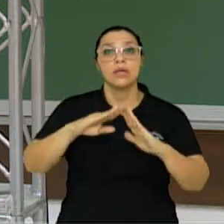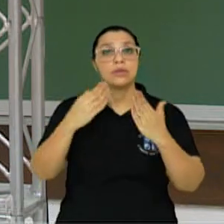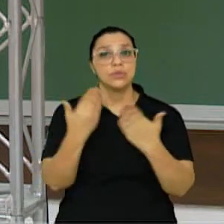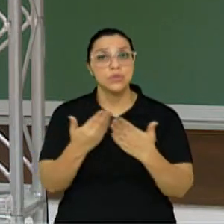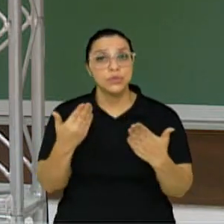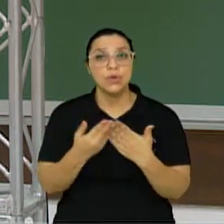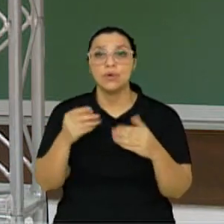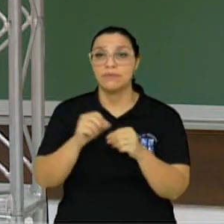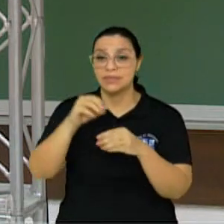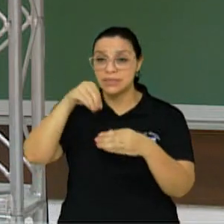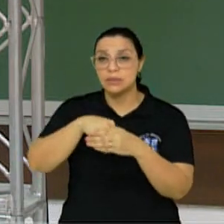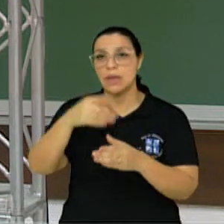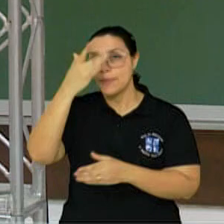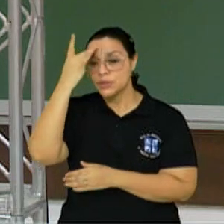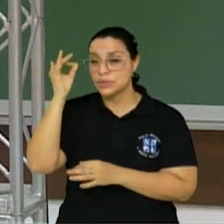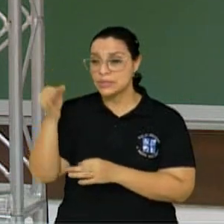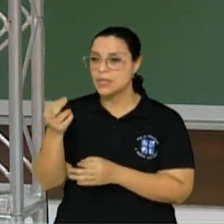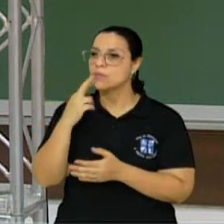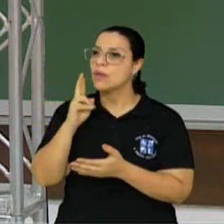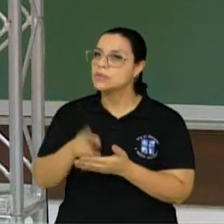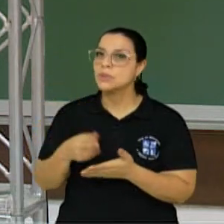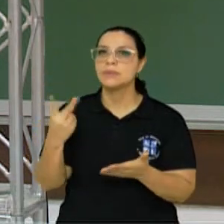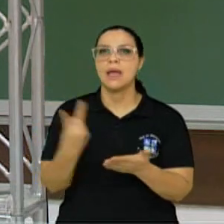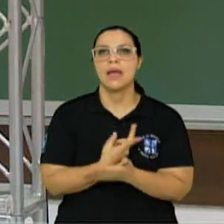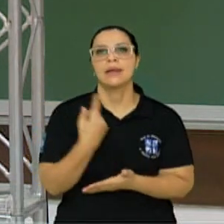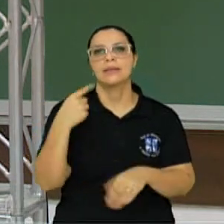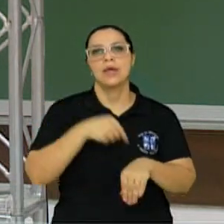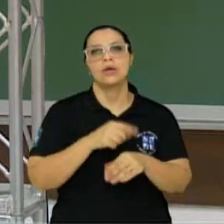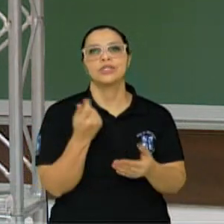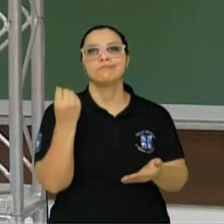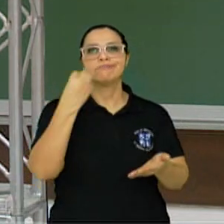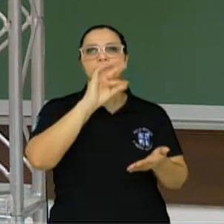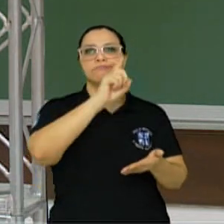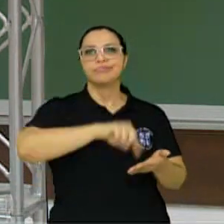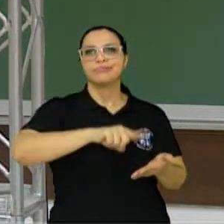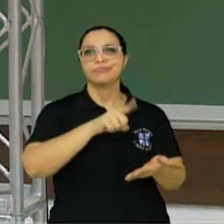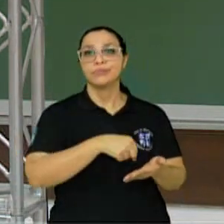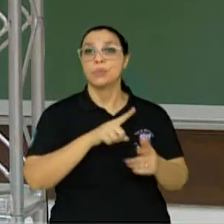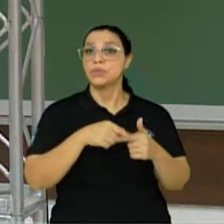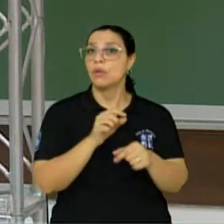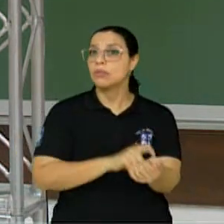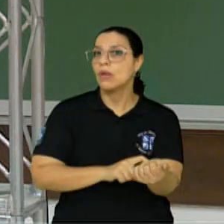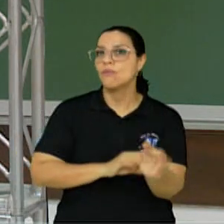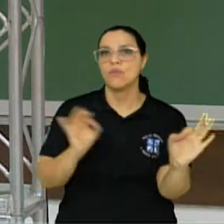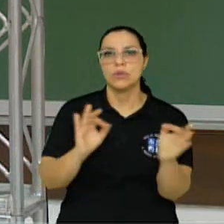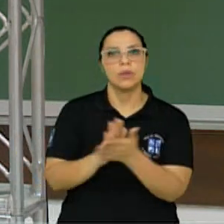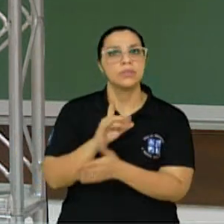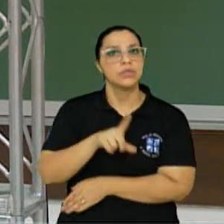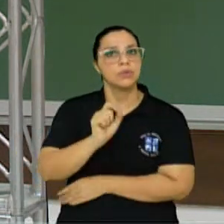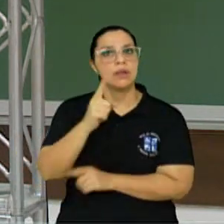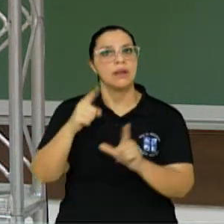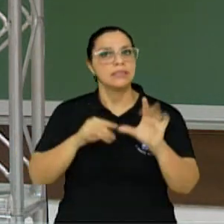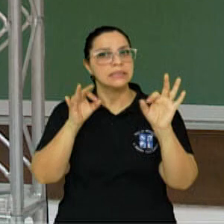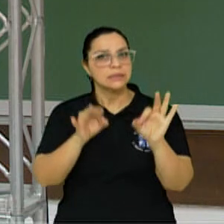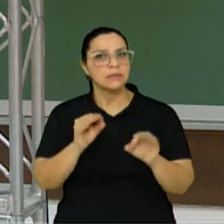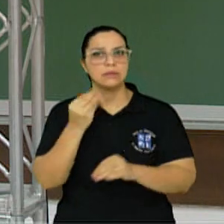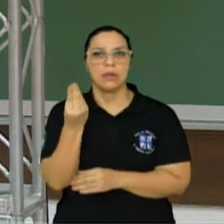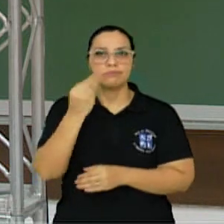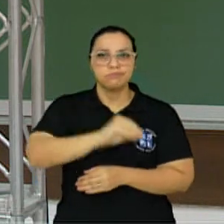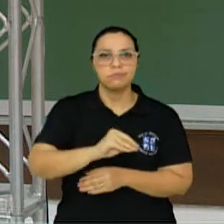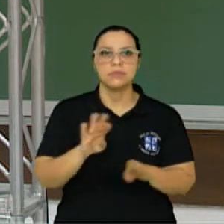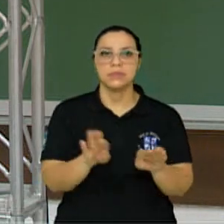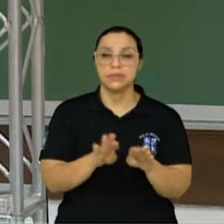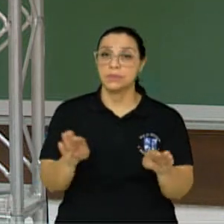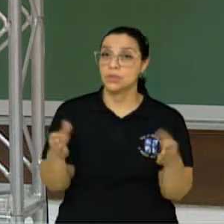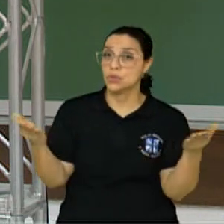fazia institucional, a pessoa acertava a questão e errava na hora do gabarito. Então, não adianta ficar nervoso, tem que marcar certinho lá.